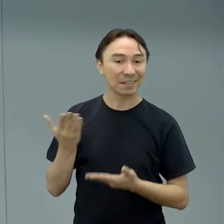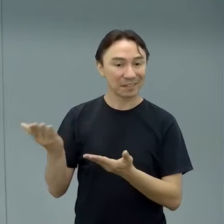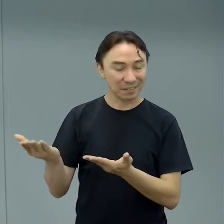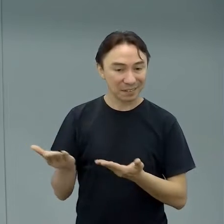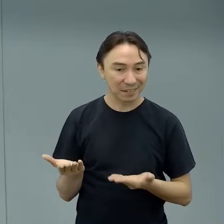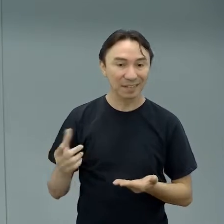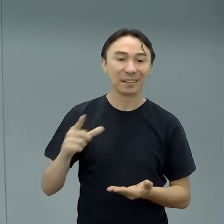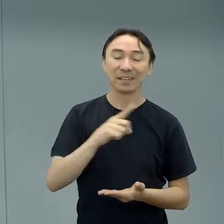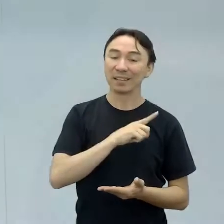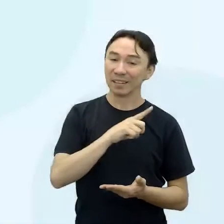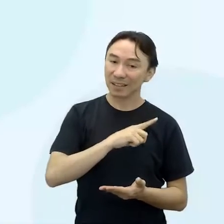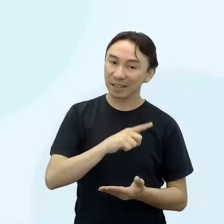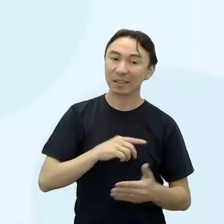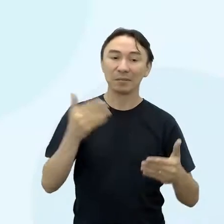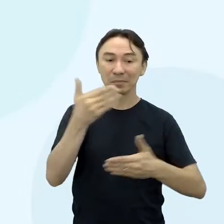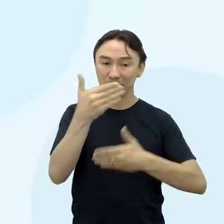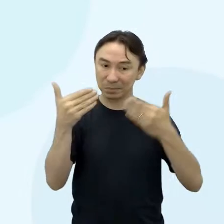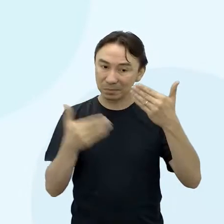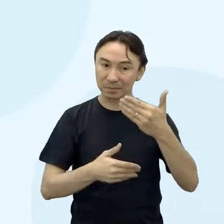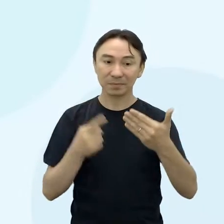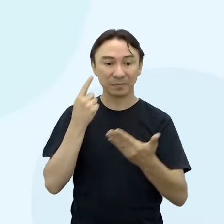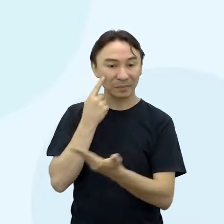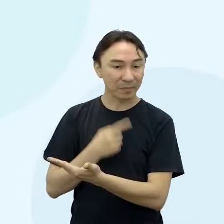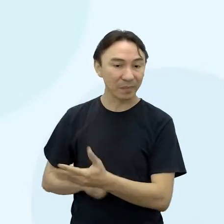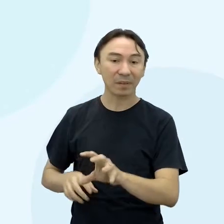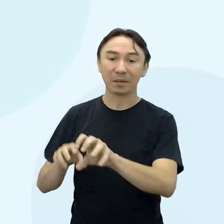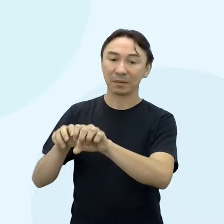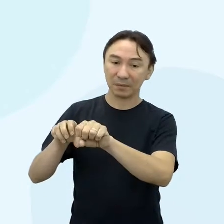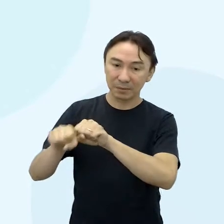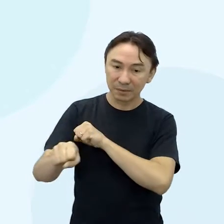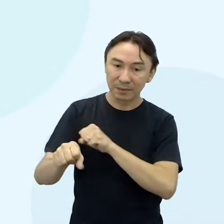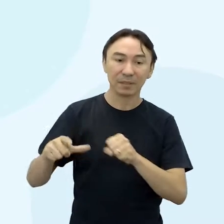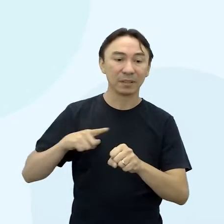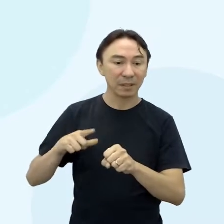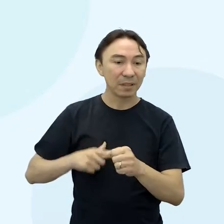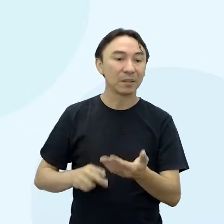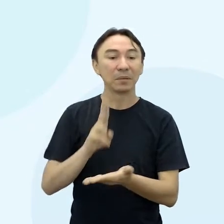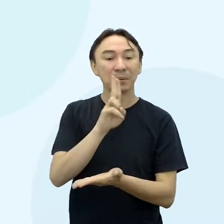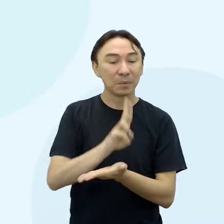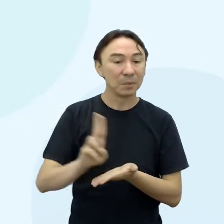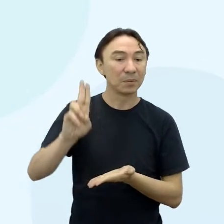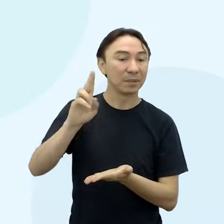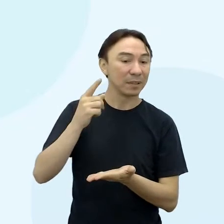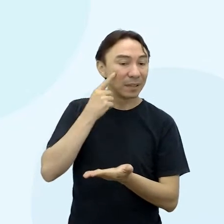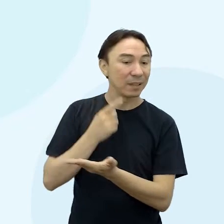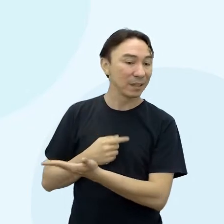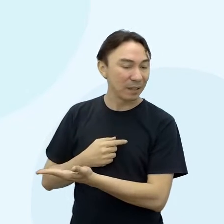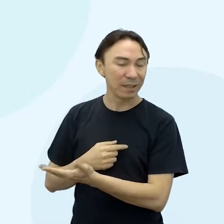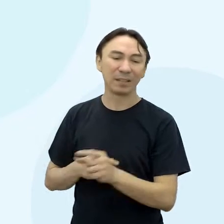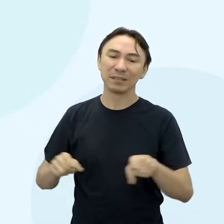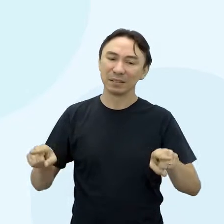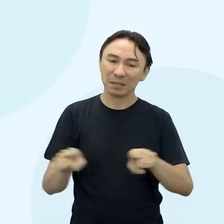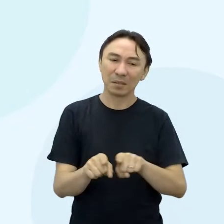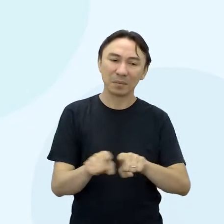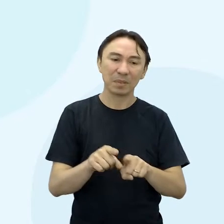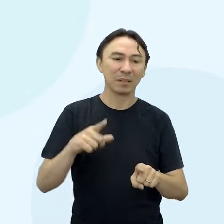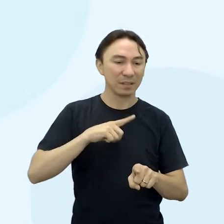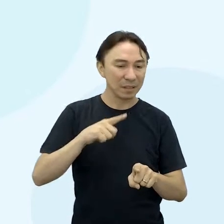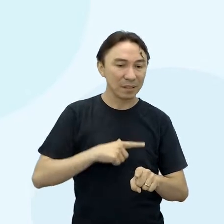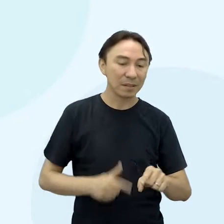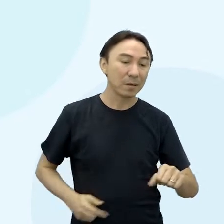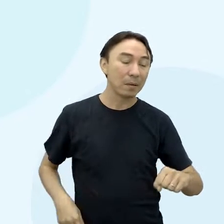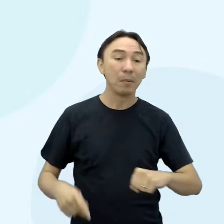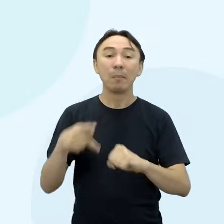Padilha Andrade, que é bacharel em terapia ocupacional pela Universidade Federal de São Paulo, pós-graduada em neurologia, uma visão dinâmica,